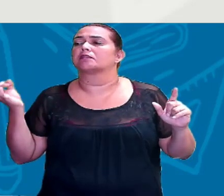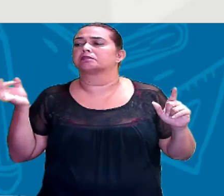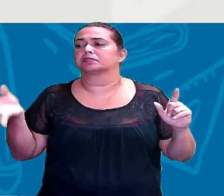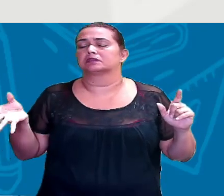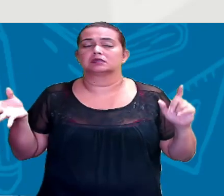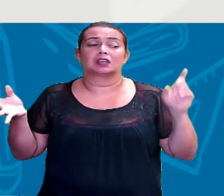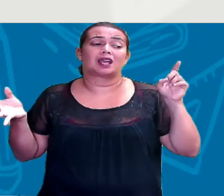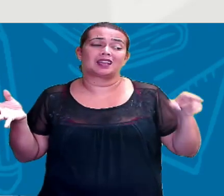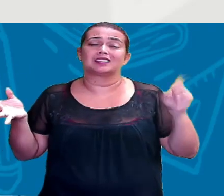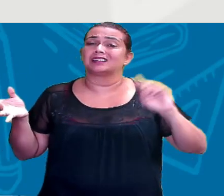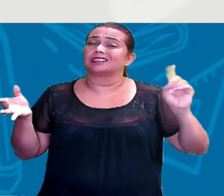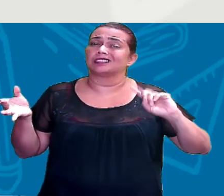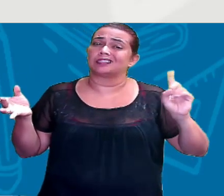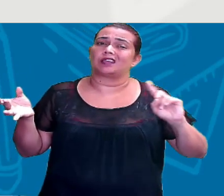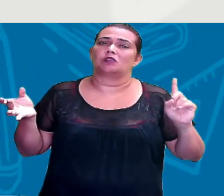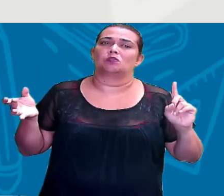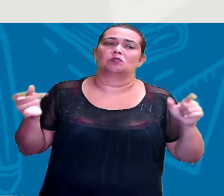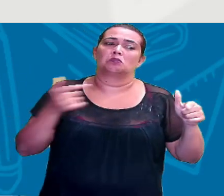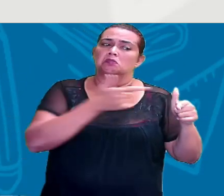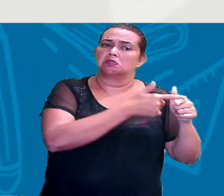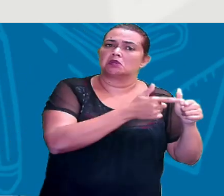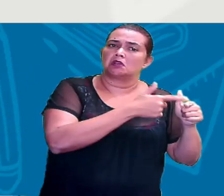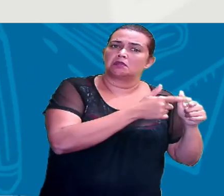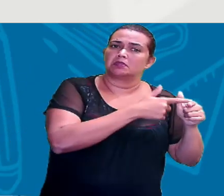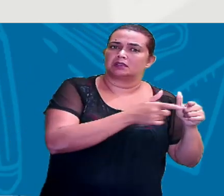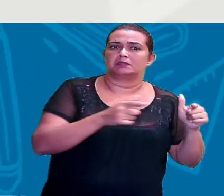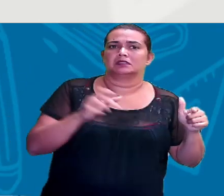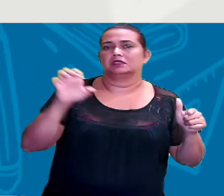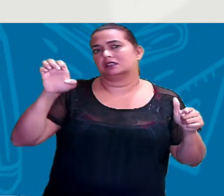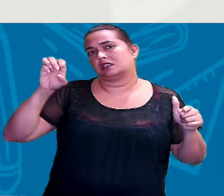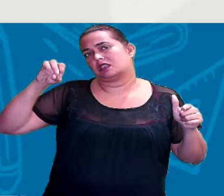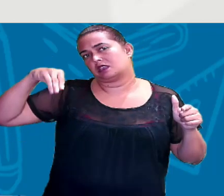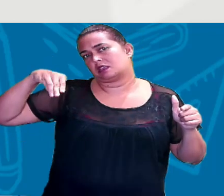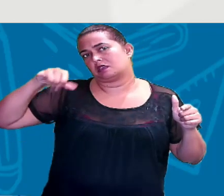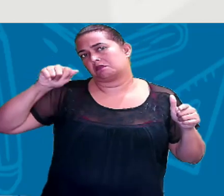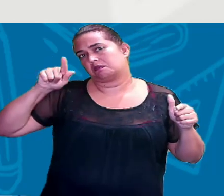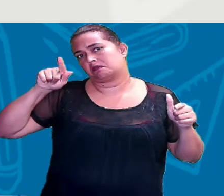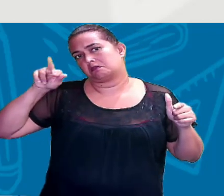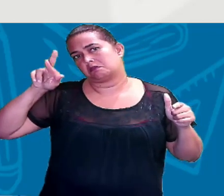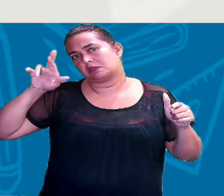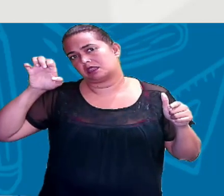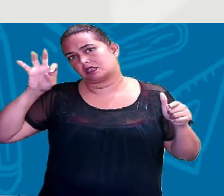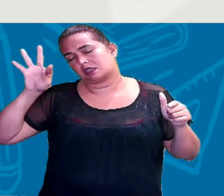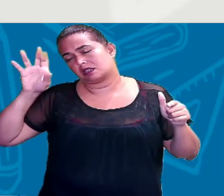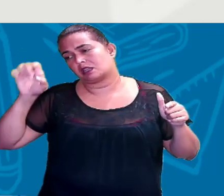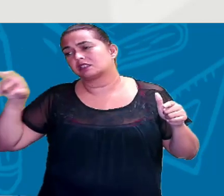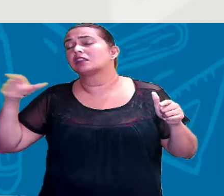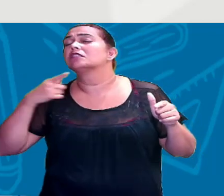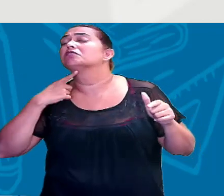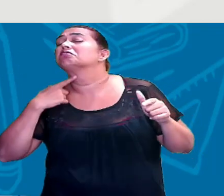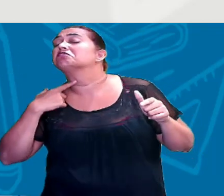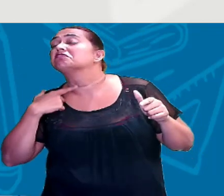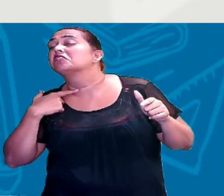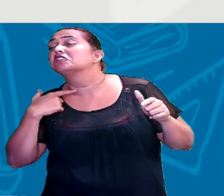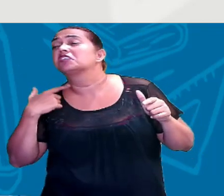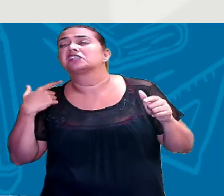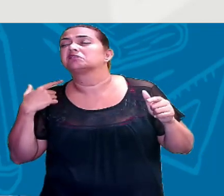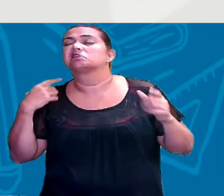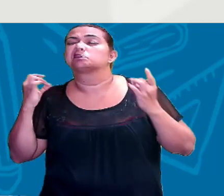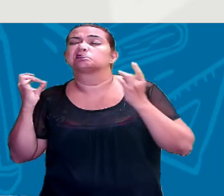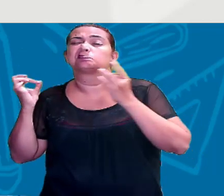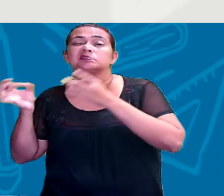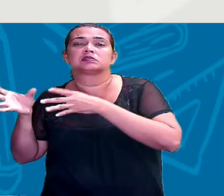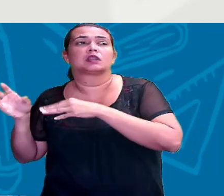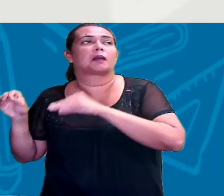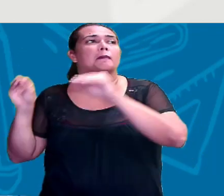o imigrante, ele deixa o país de uma maneira voluntária, mesmo que ele não tenha se sentido confortável, acho que em outro país ele vai